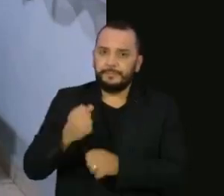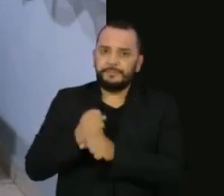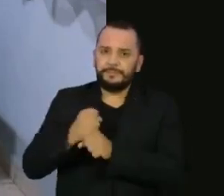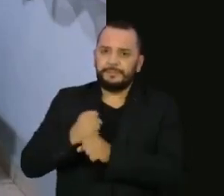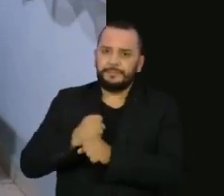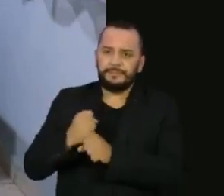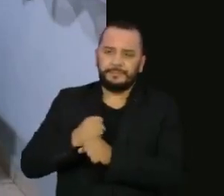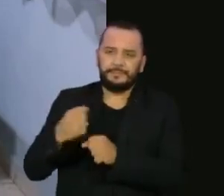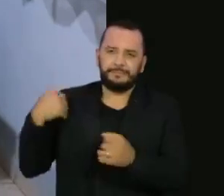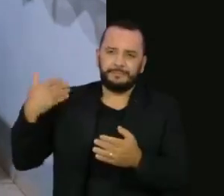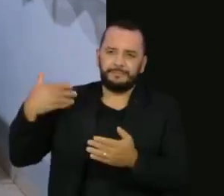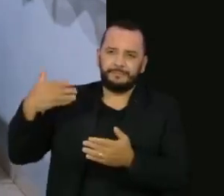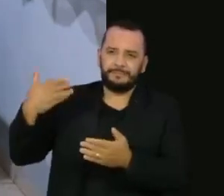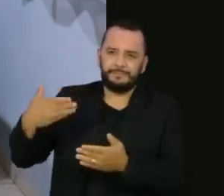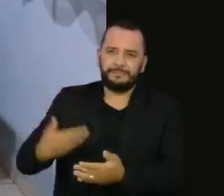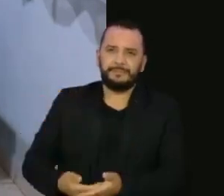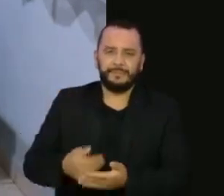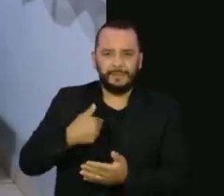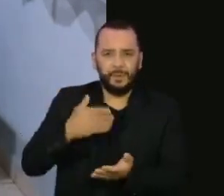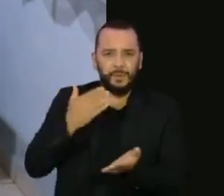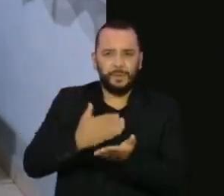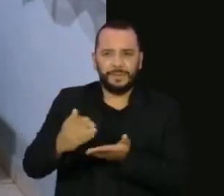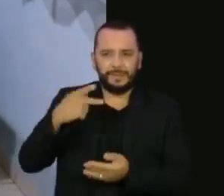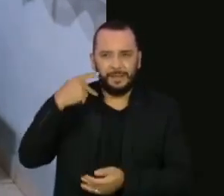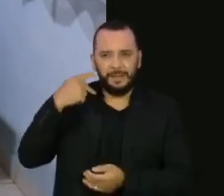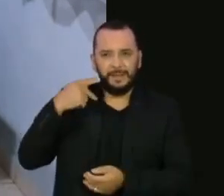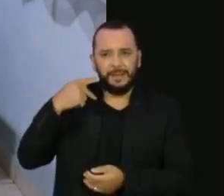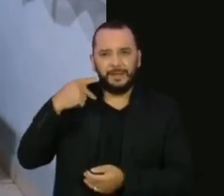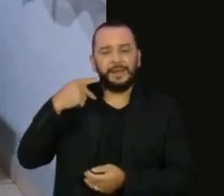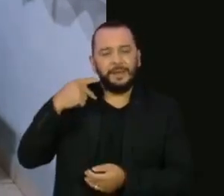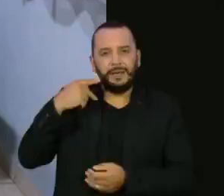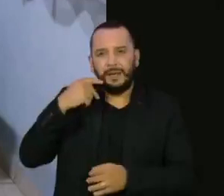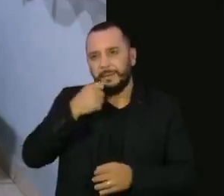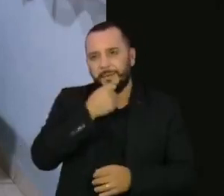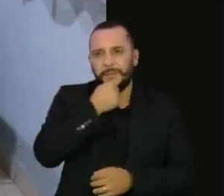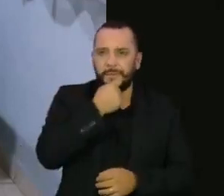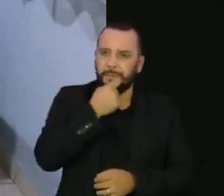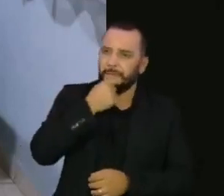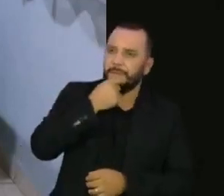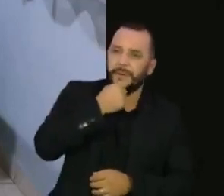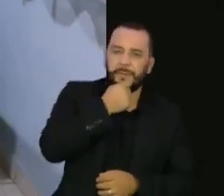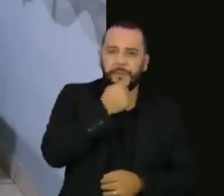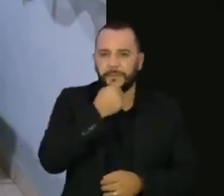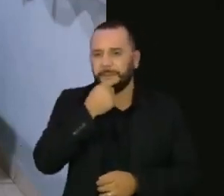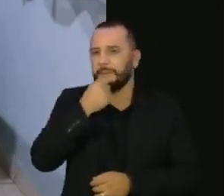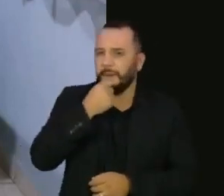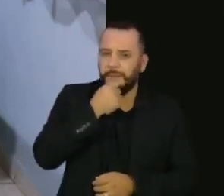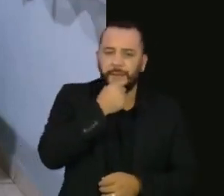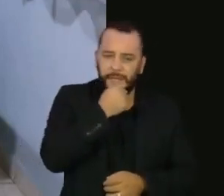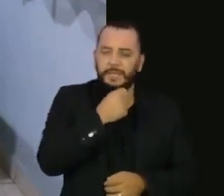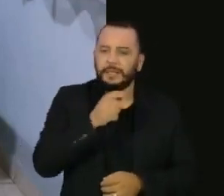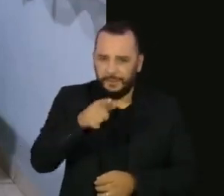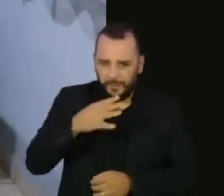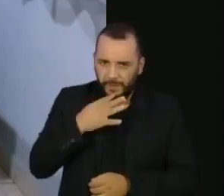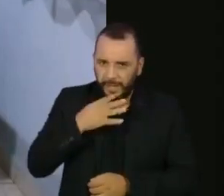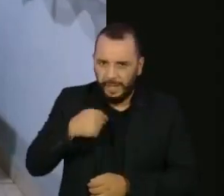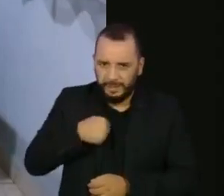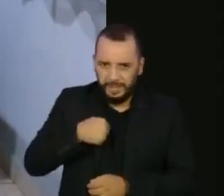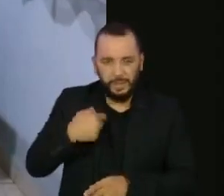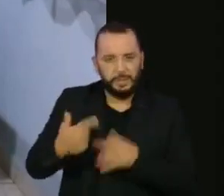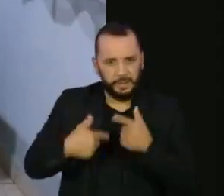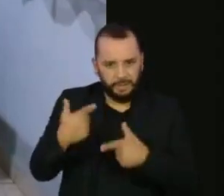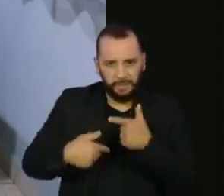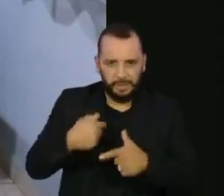tempo, desde que eu comecei a cantar, desde antes de cantar. Então, quem conhece meu trabalho, quem me acompanha há algum